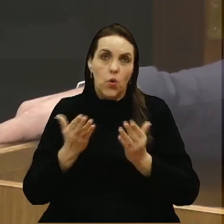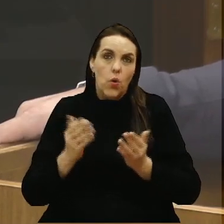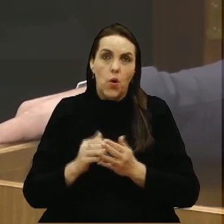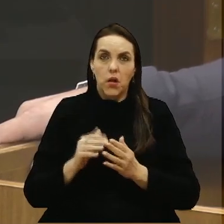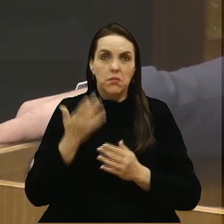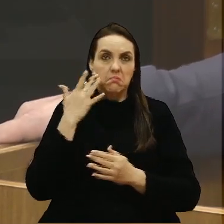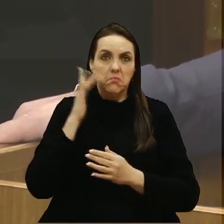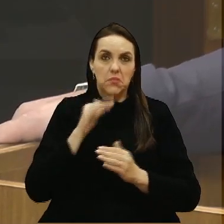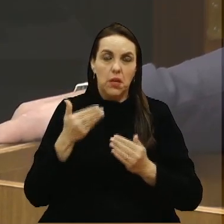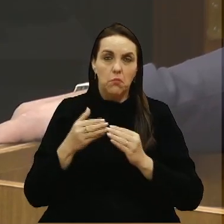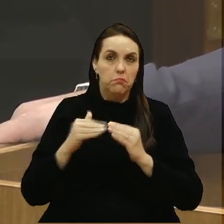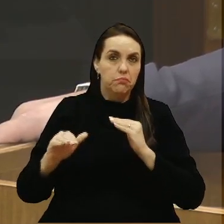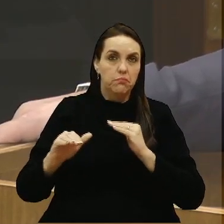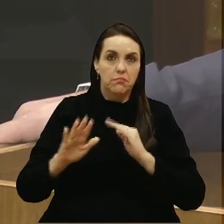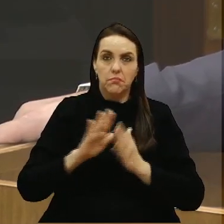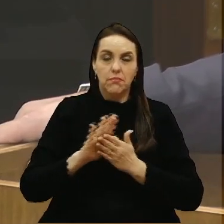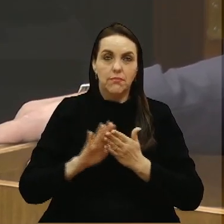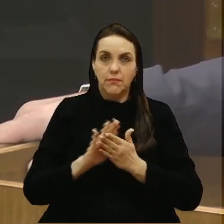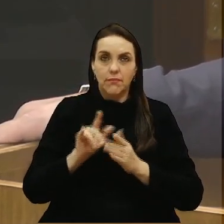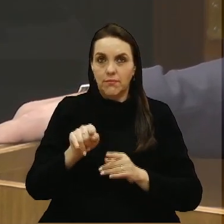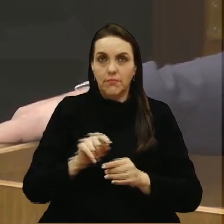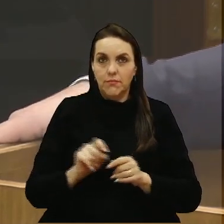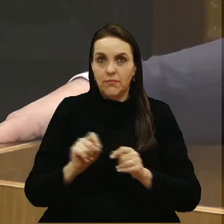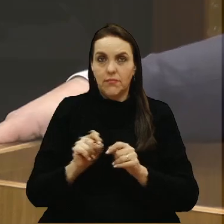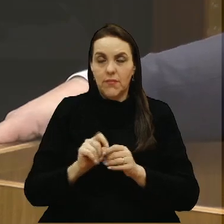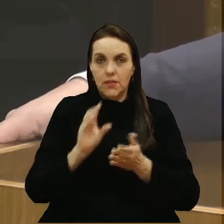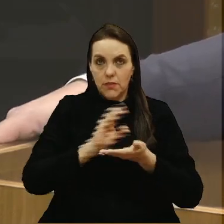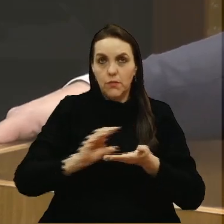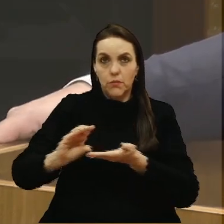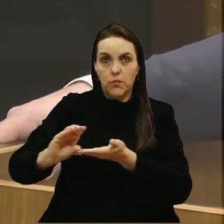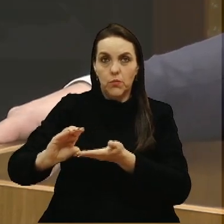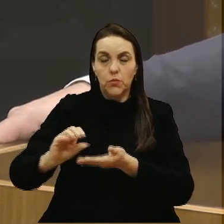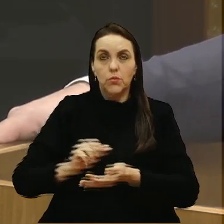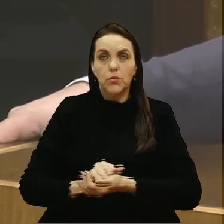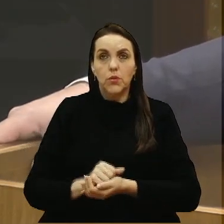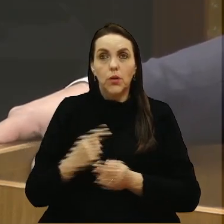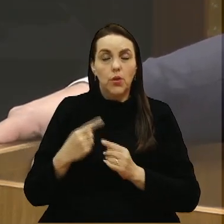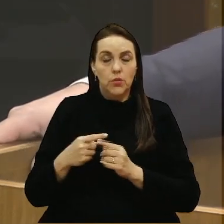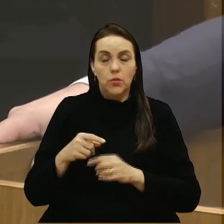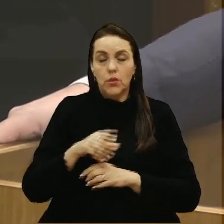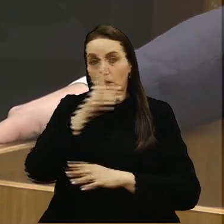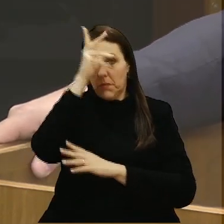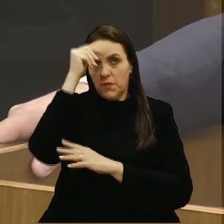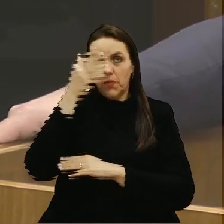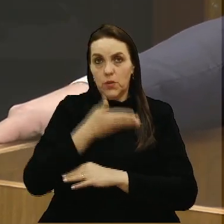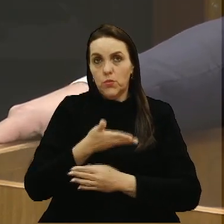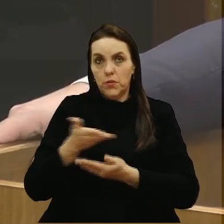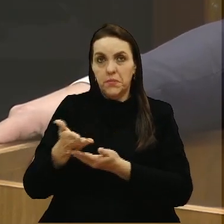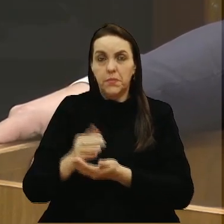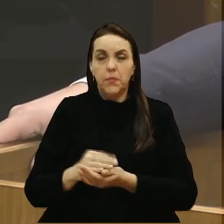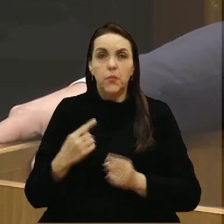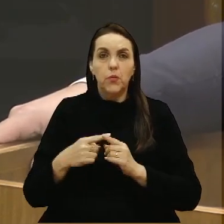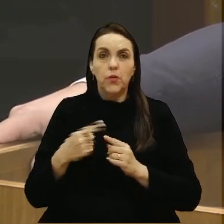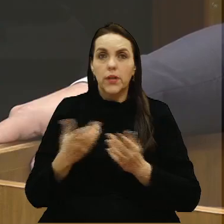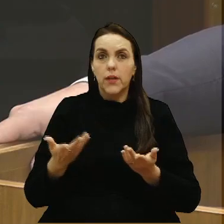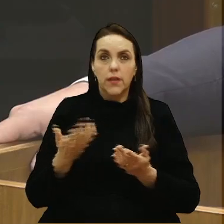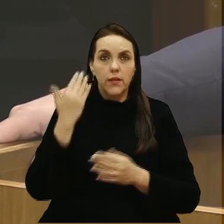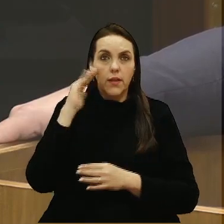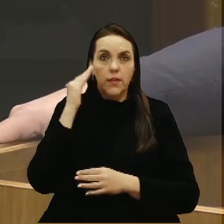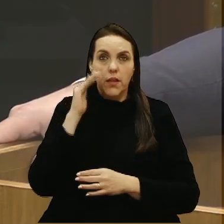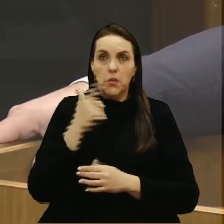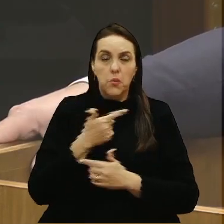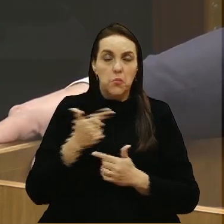tenha objeção a esse repasse de recursos do Poder Executivo, considerando que não tem